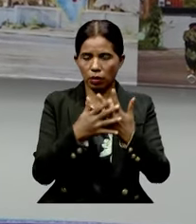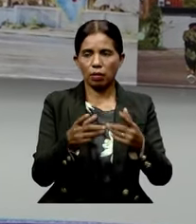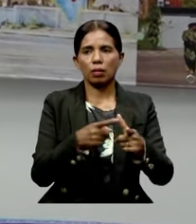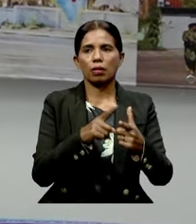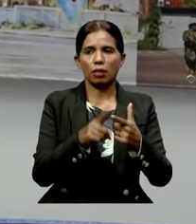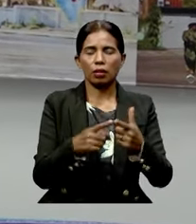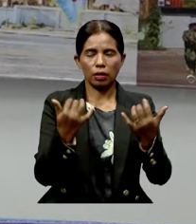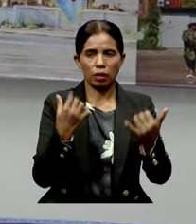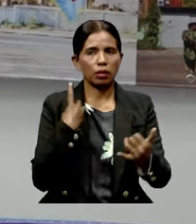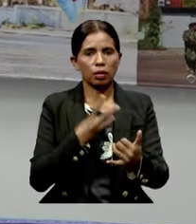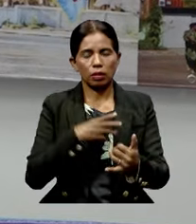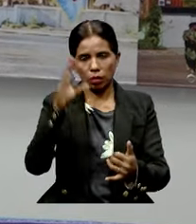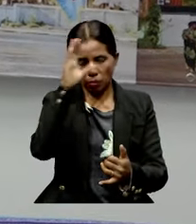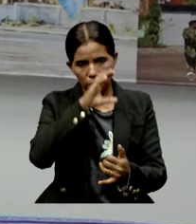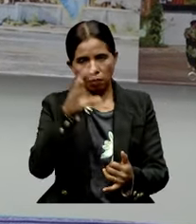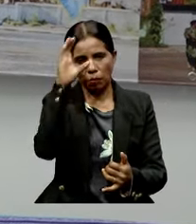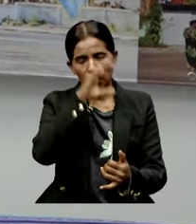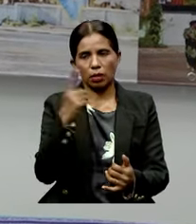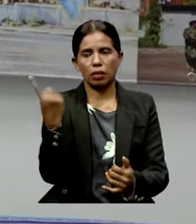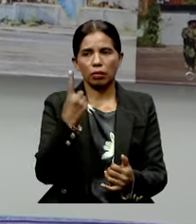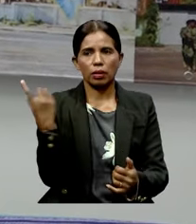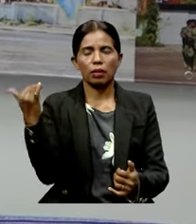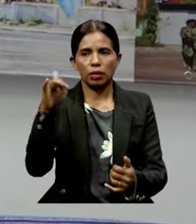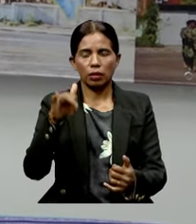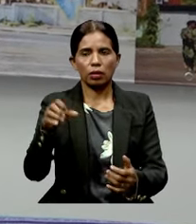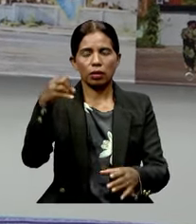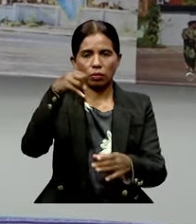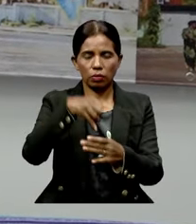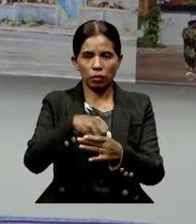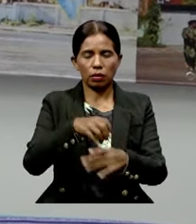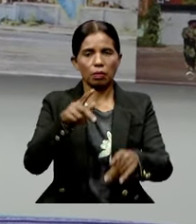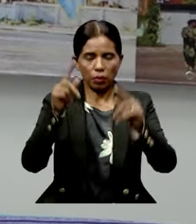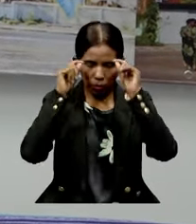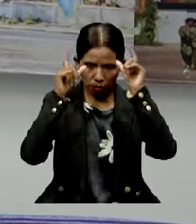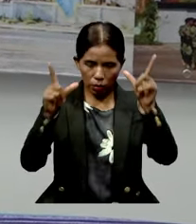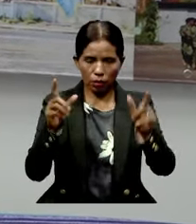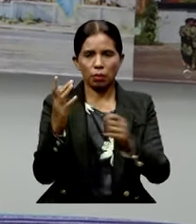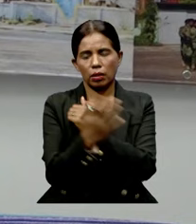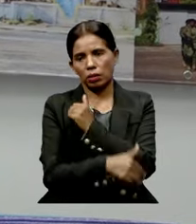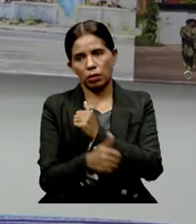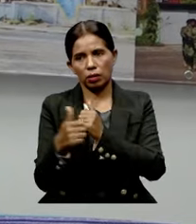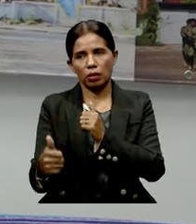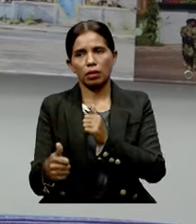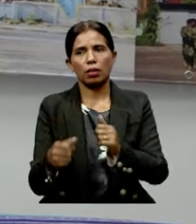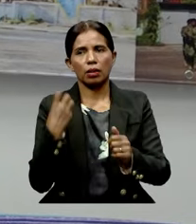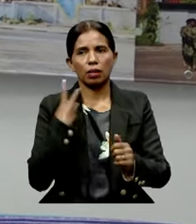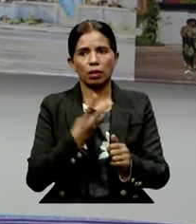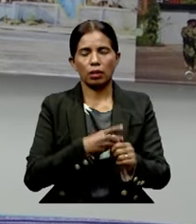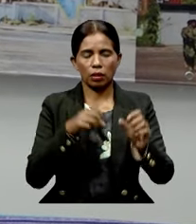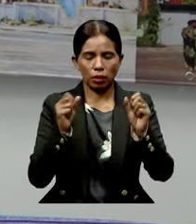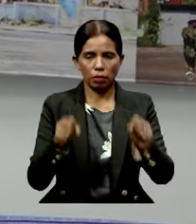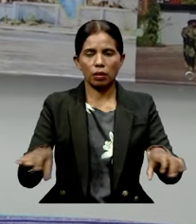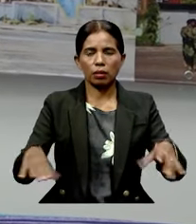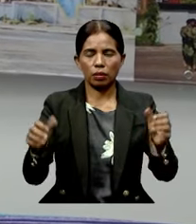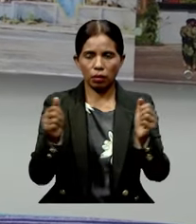ba iranemos e se buca na fatin, gira que neve me envolve, a tu timor ou a tu estrangeiro, cara que possível, e também o serviço